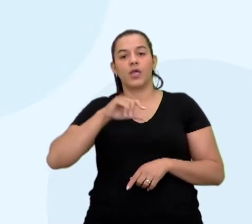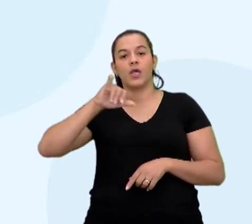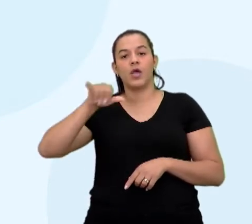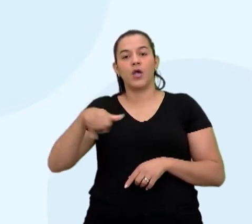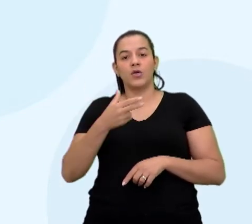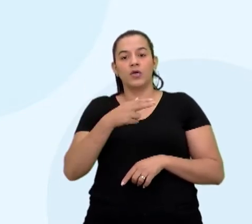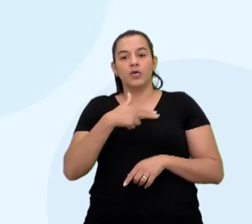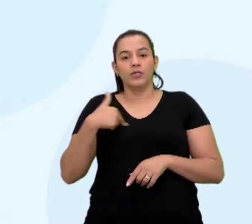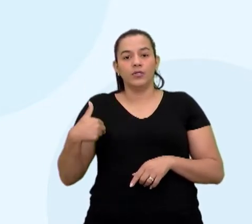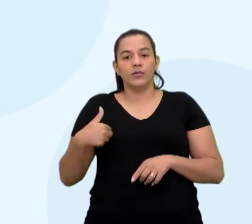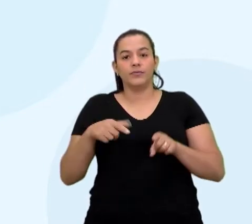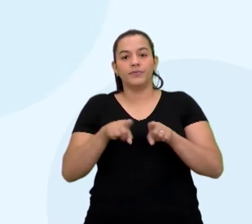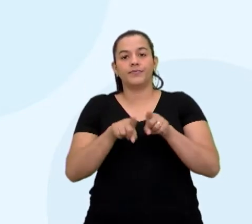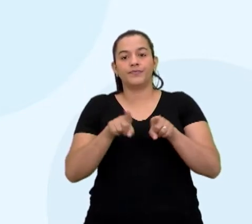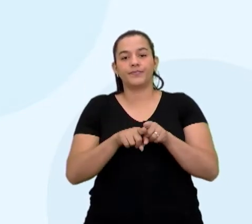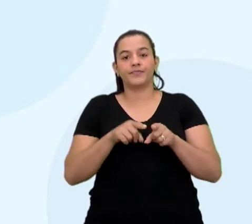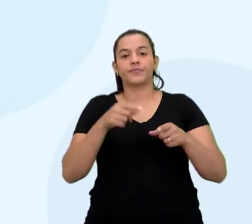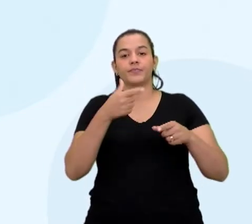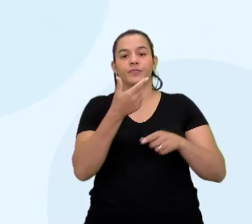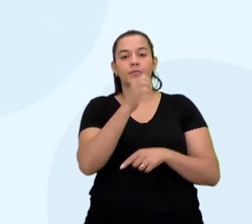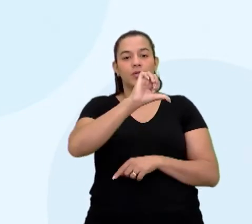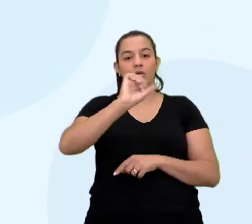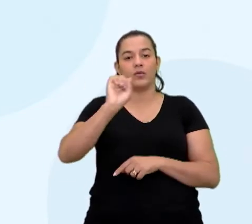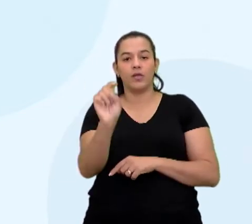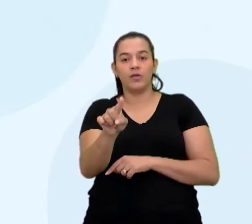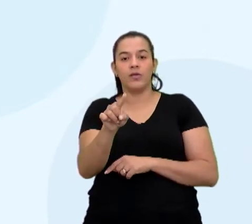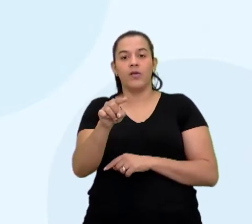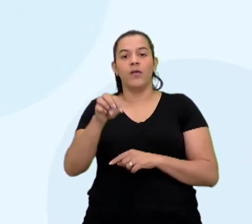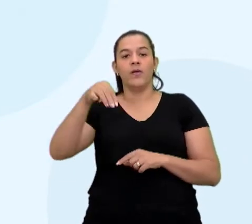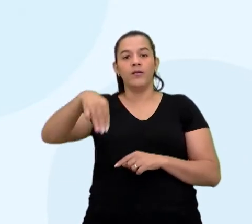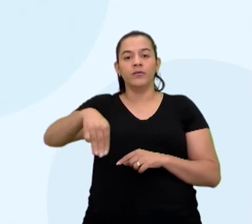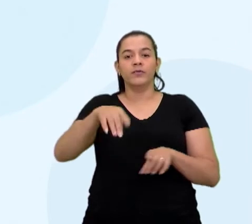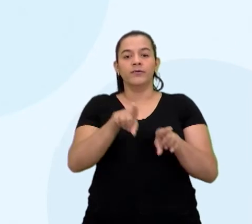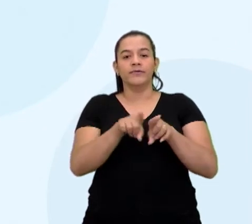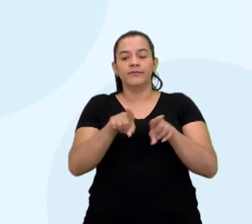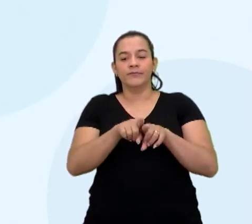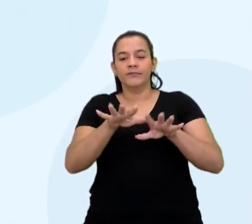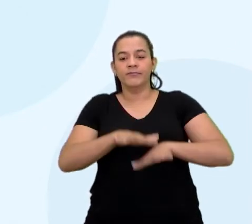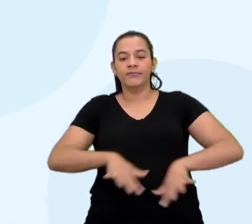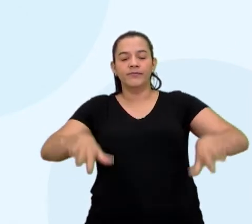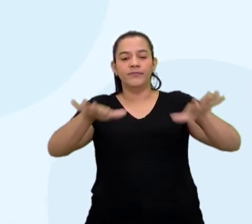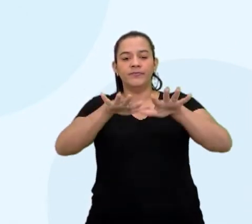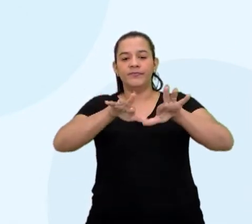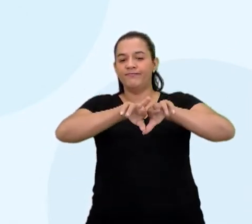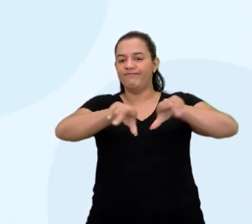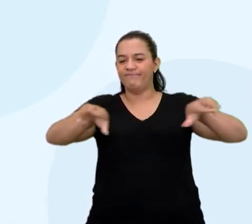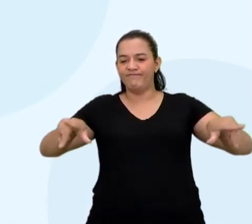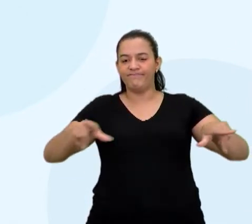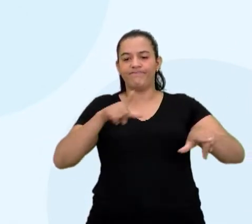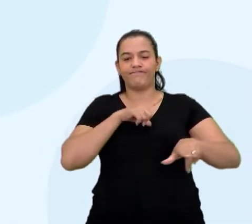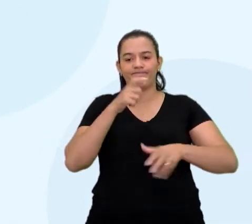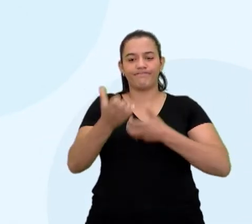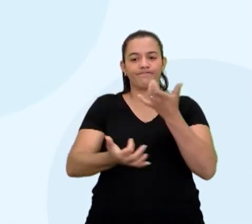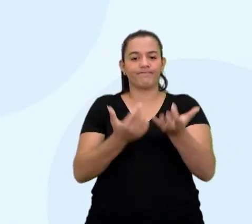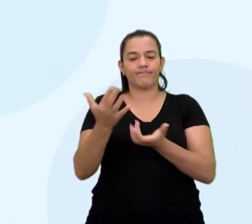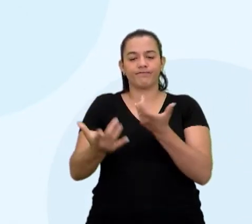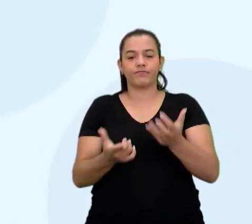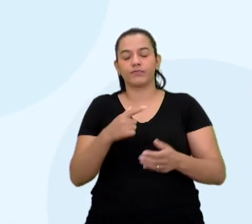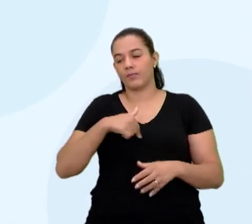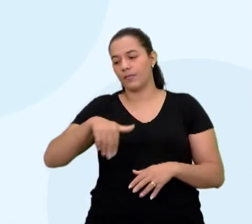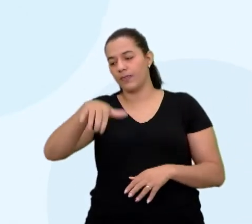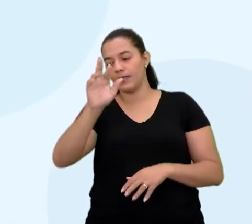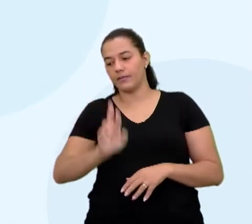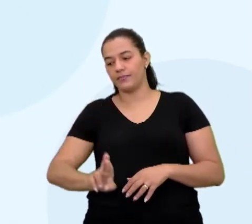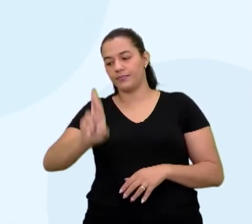ou menos aí 9 mil metros, né, de profundidade, né? Então, essa região do Círculo do Fogo, ele é responsável aí por mais ou